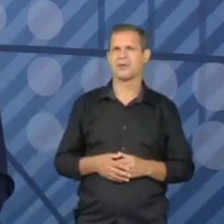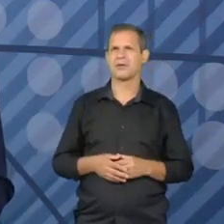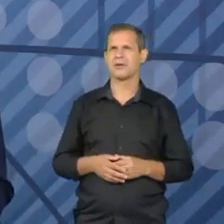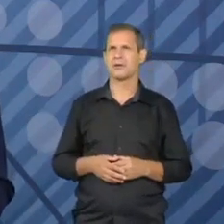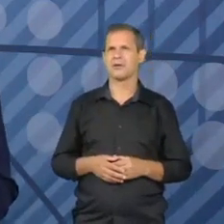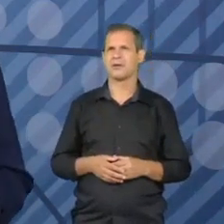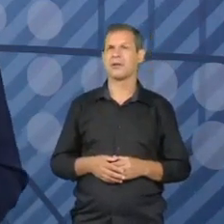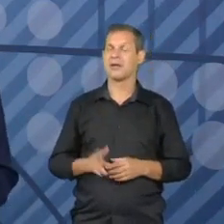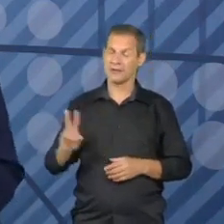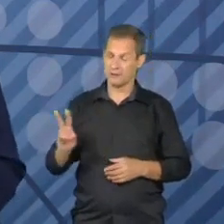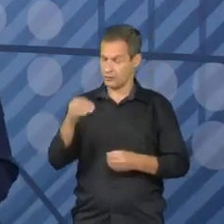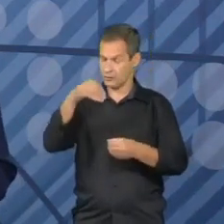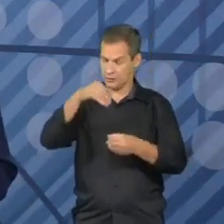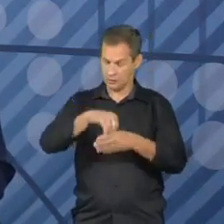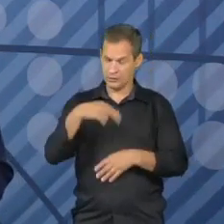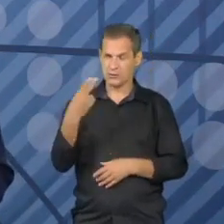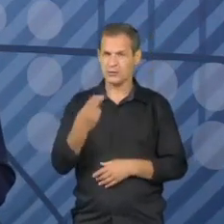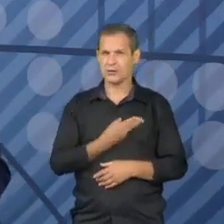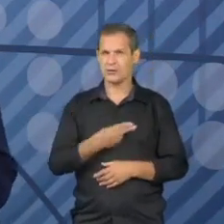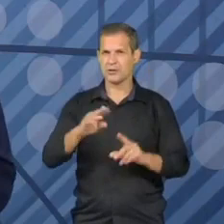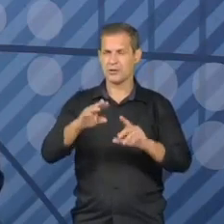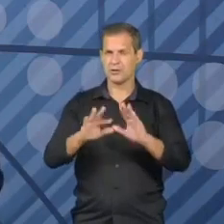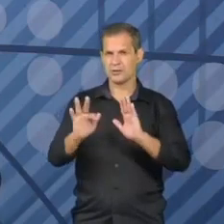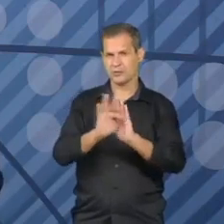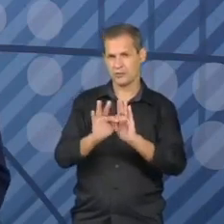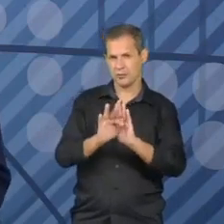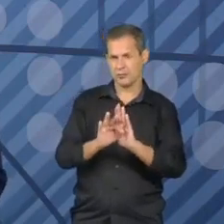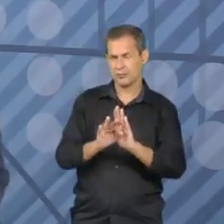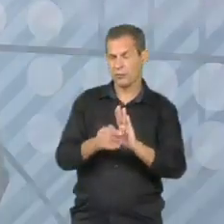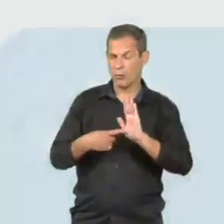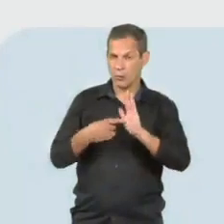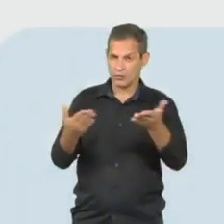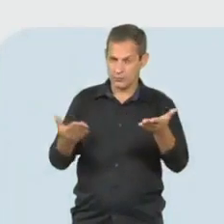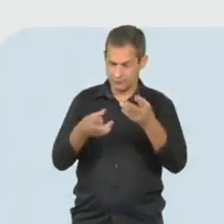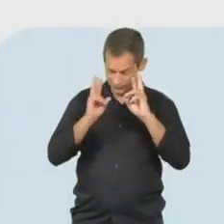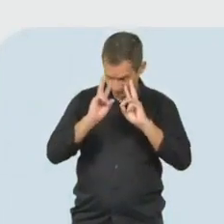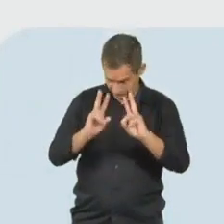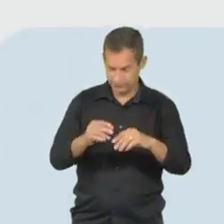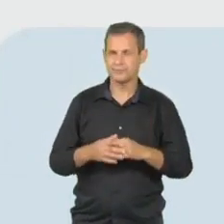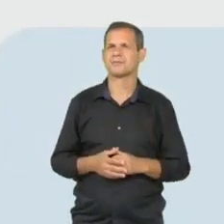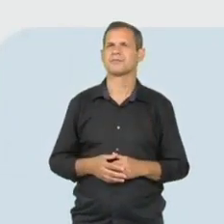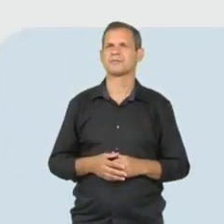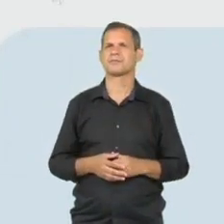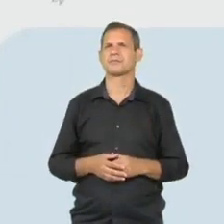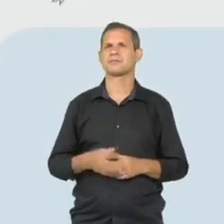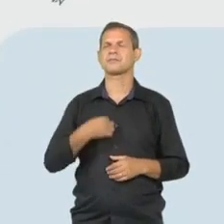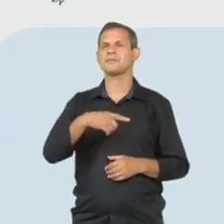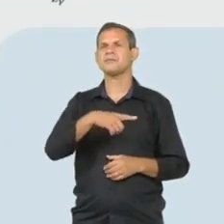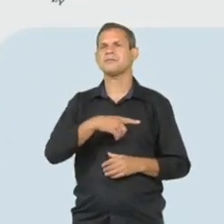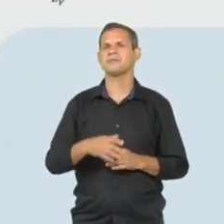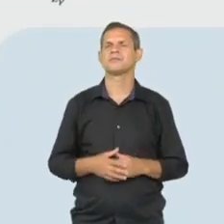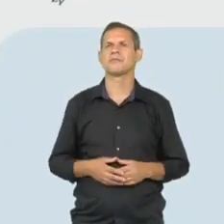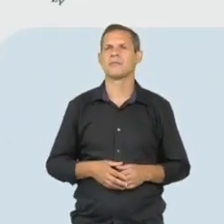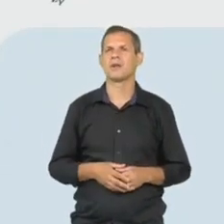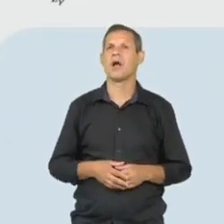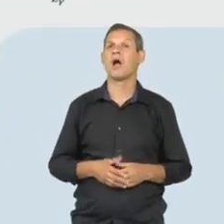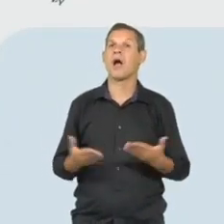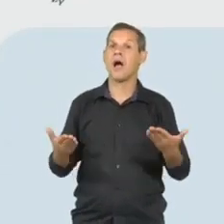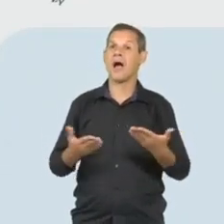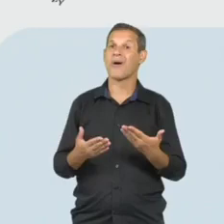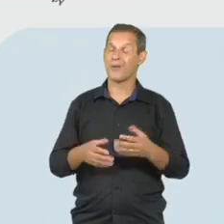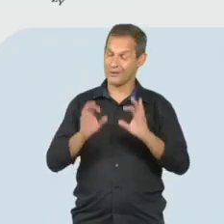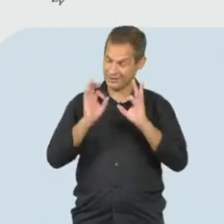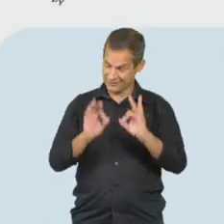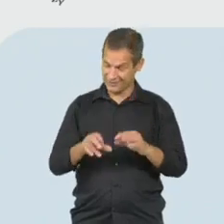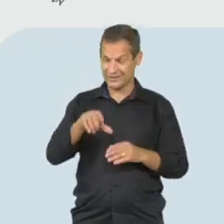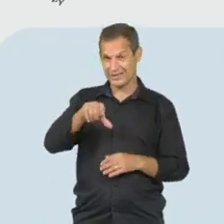colocar esse valor dentro da nossa fórmula. Então, vou te mostrar, vamos lá. Então, eu tenho aqui, ó, mudou, tá? A nossa precisão